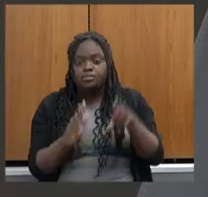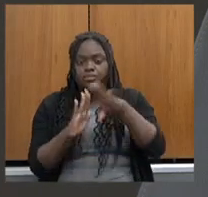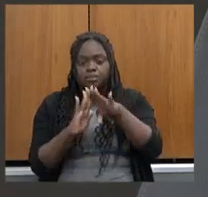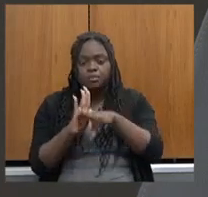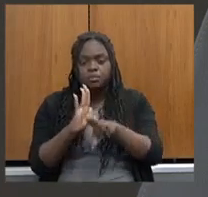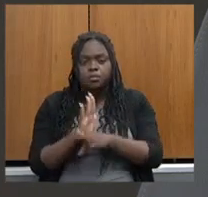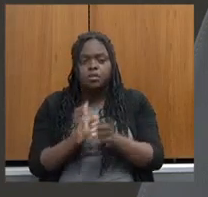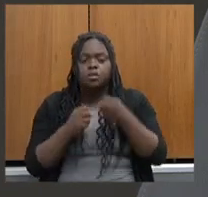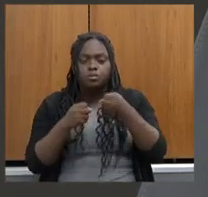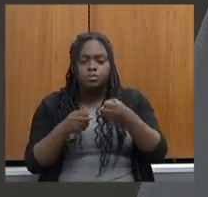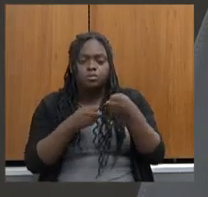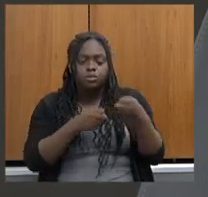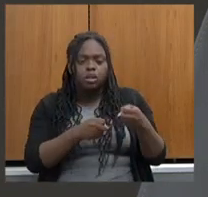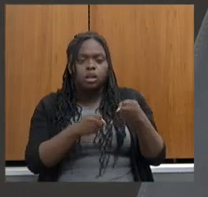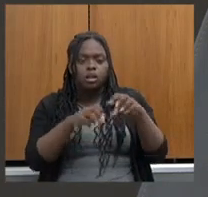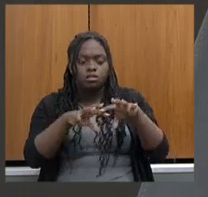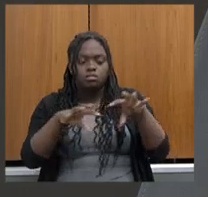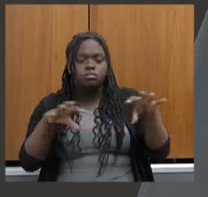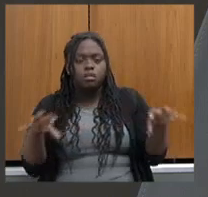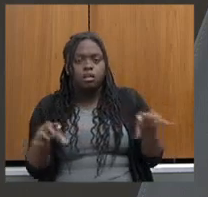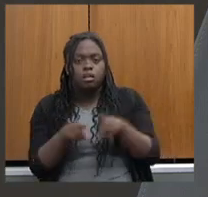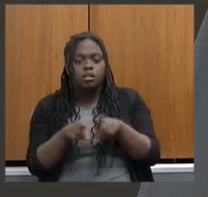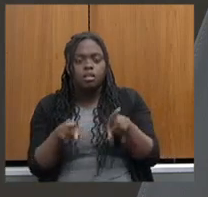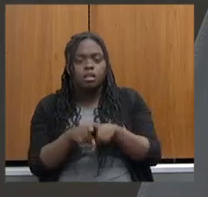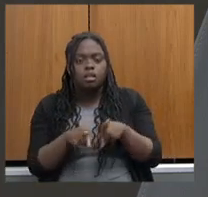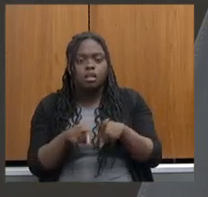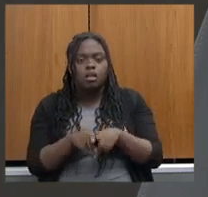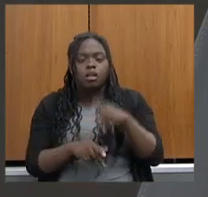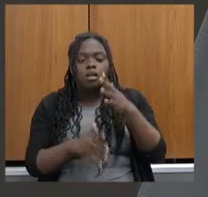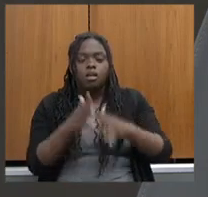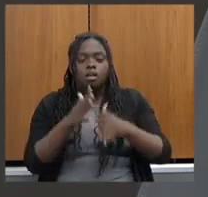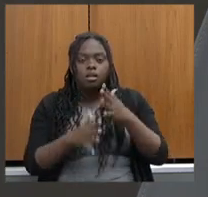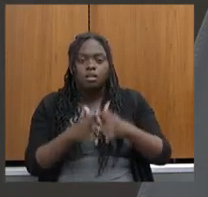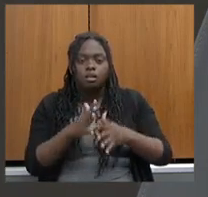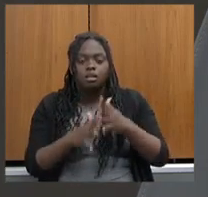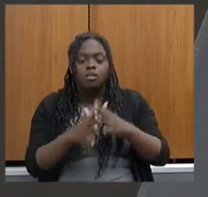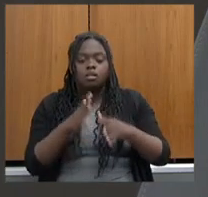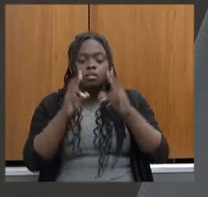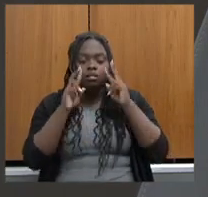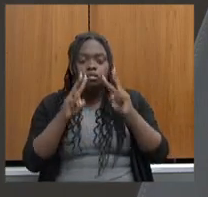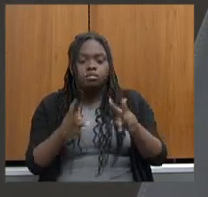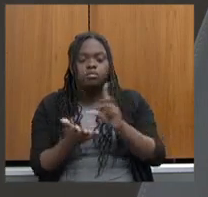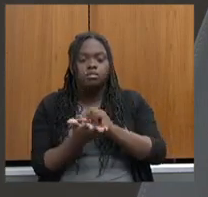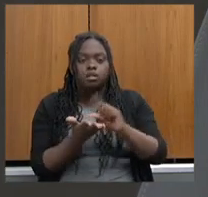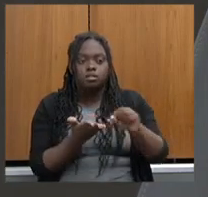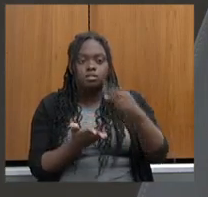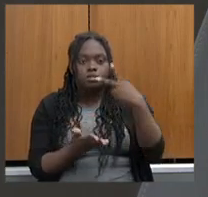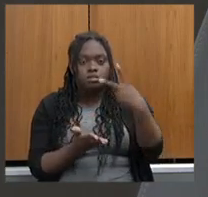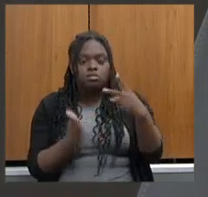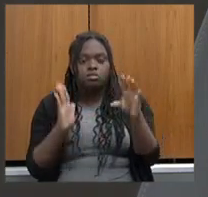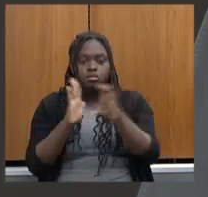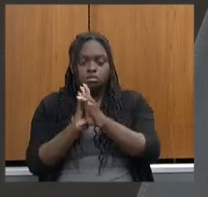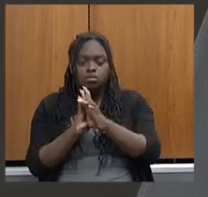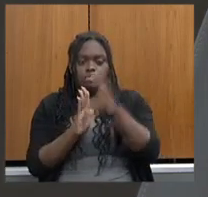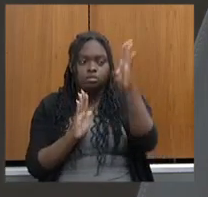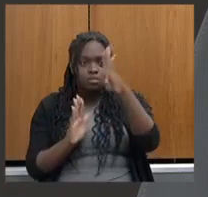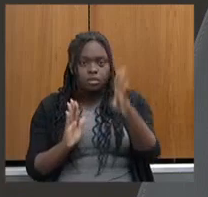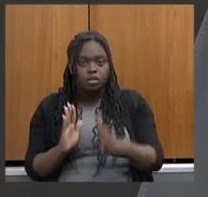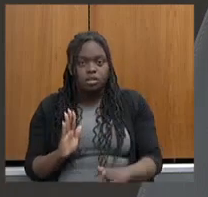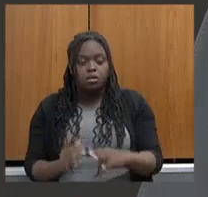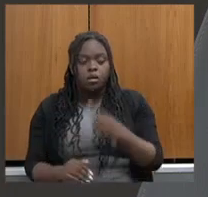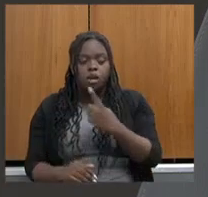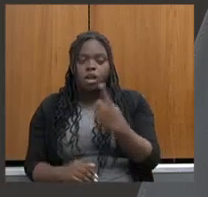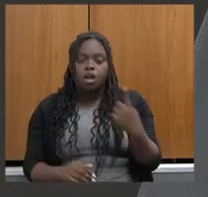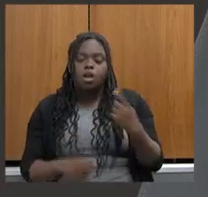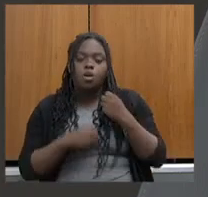de poderes e o que preconiza o sistema de freios e contrapesos previsto no artigo segundo da Constituição da República cabe ao poder